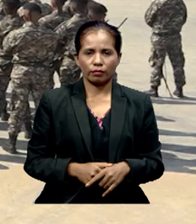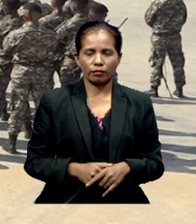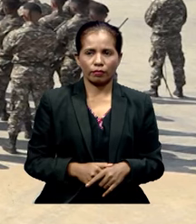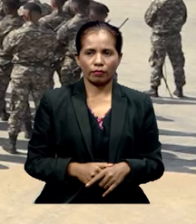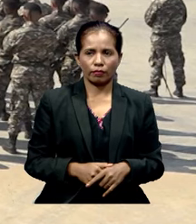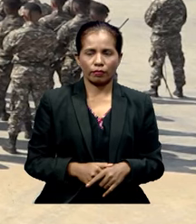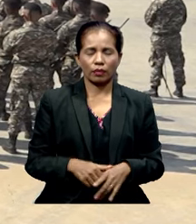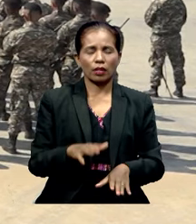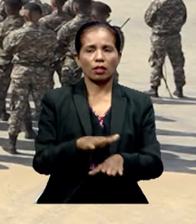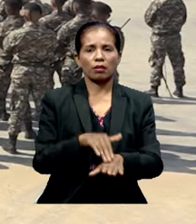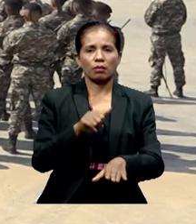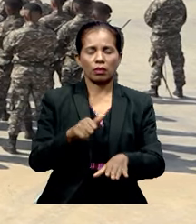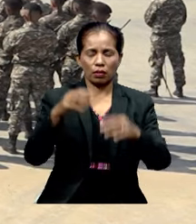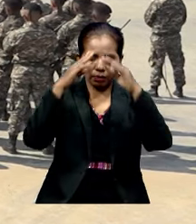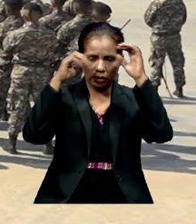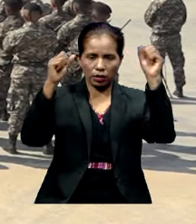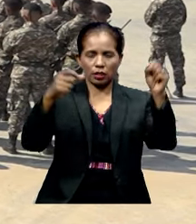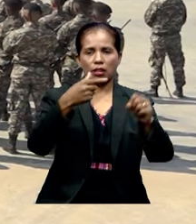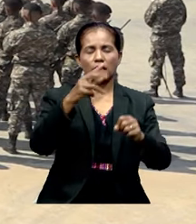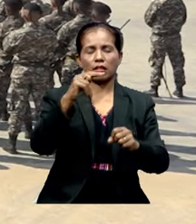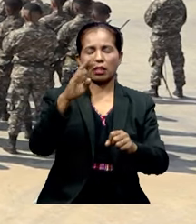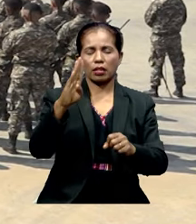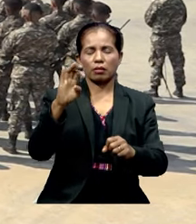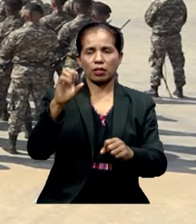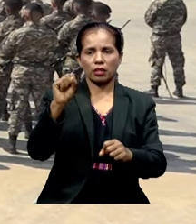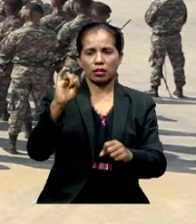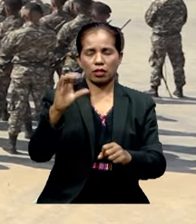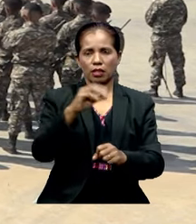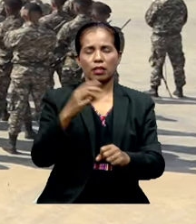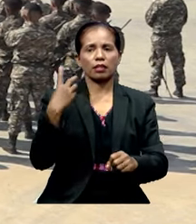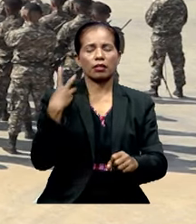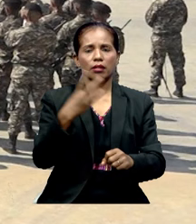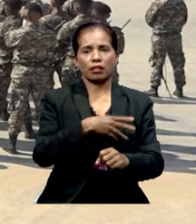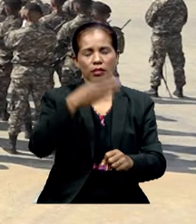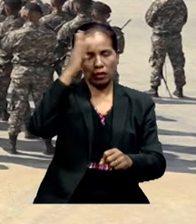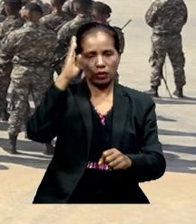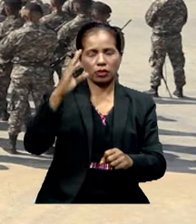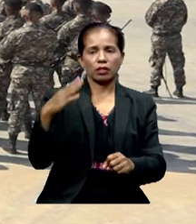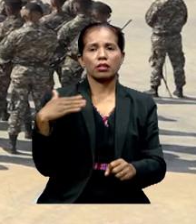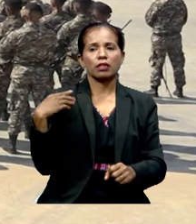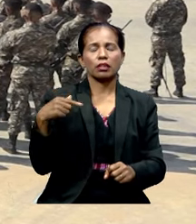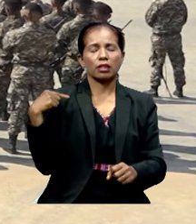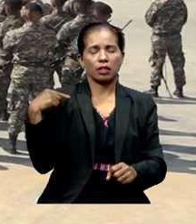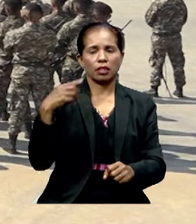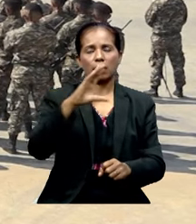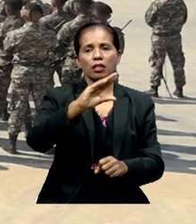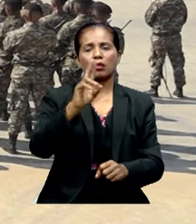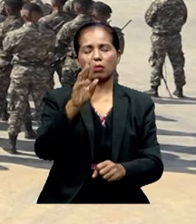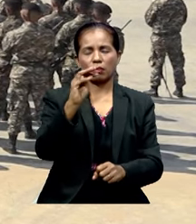Convida Presidente Guiné-Bissau, Vossa Excelência, Senhor General Umaro Sissoko